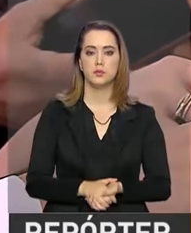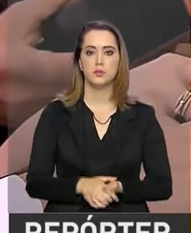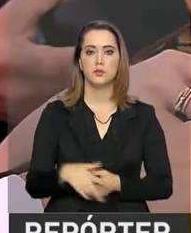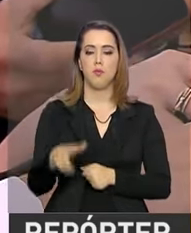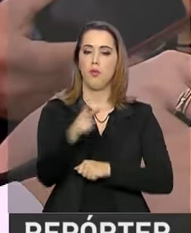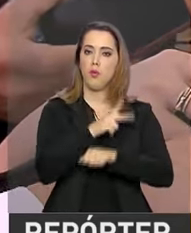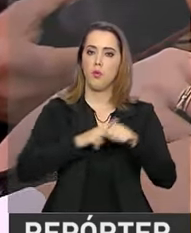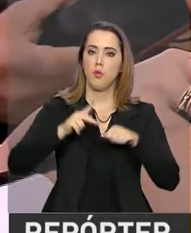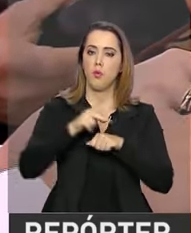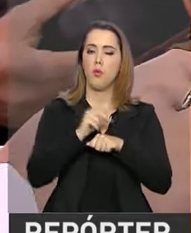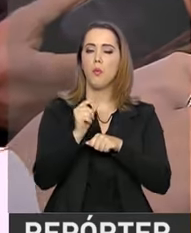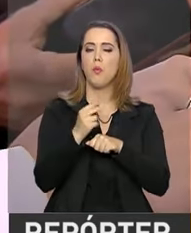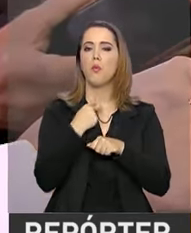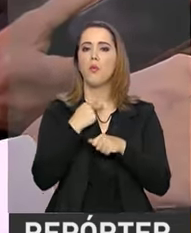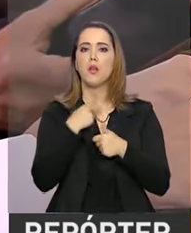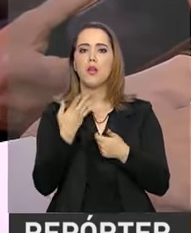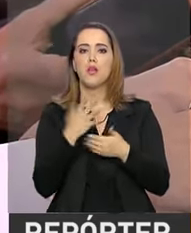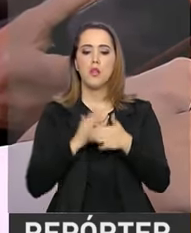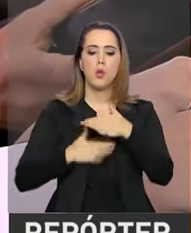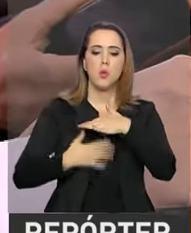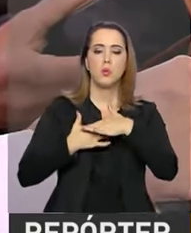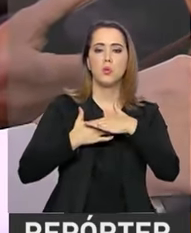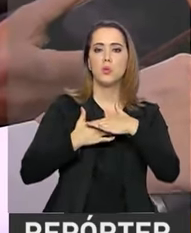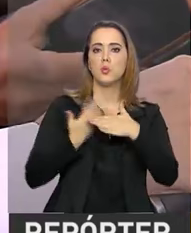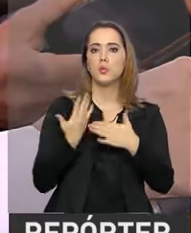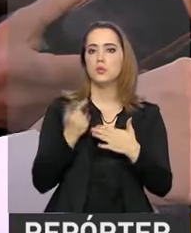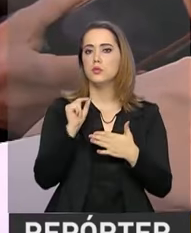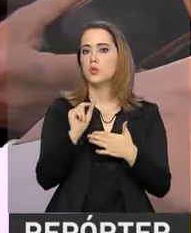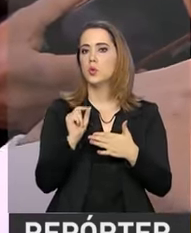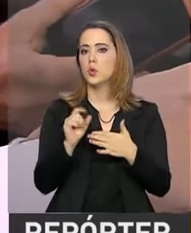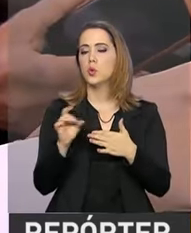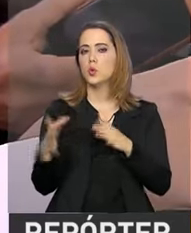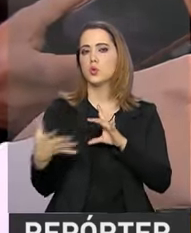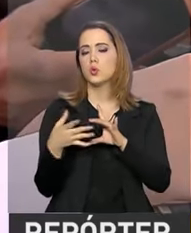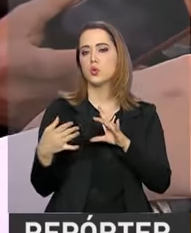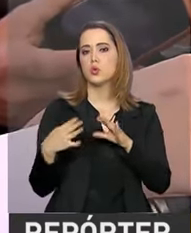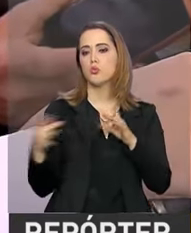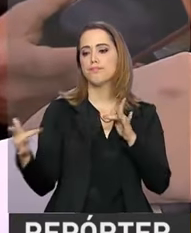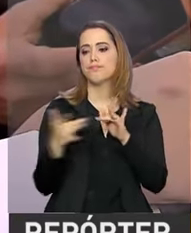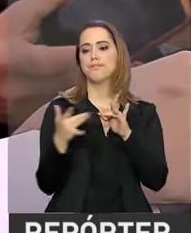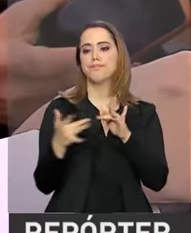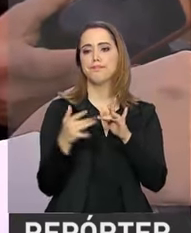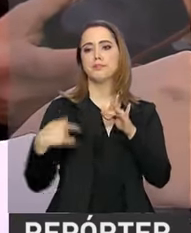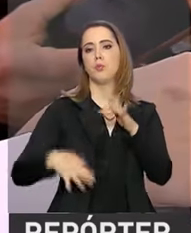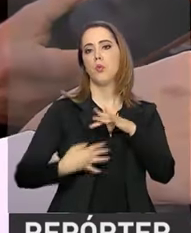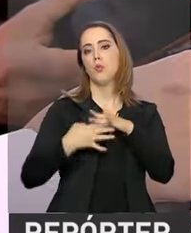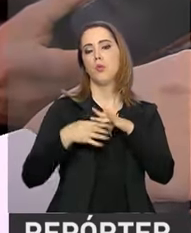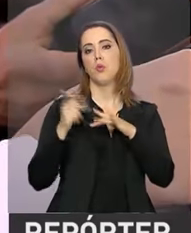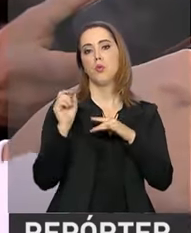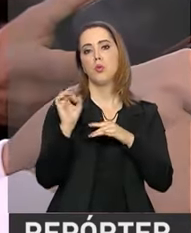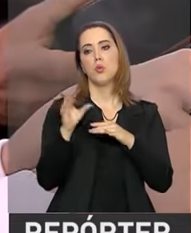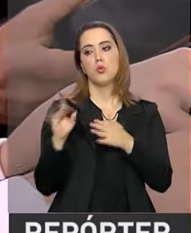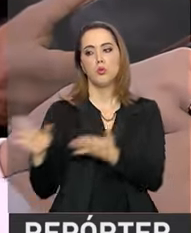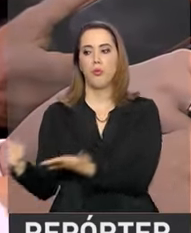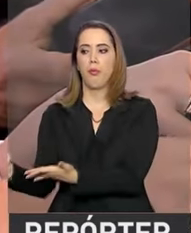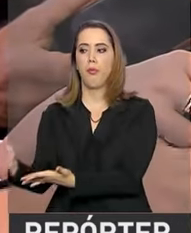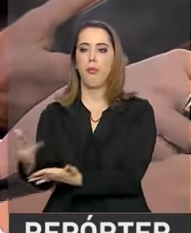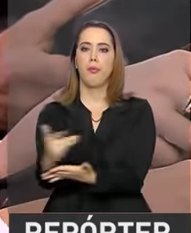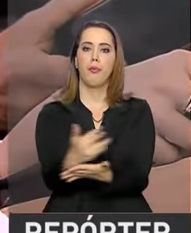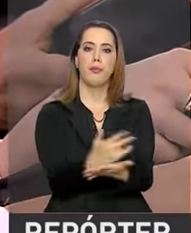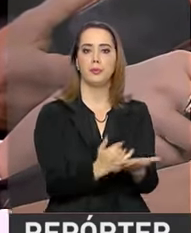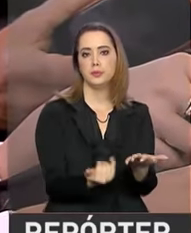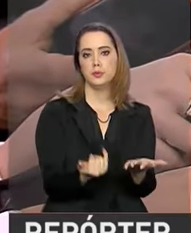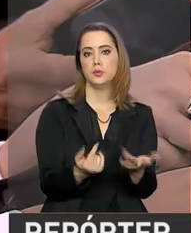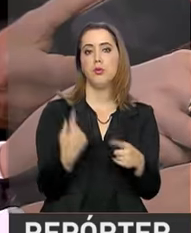acho o seu o seu limite de gastos a não pode ficar vinculado à questão é da arrecadação porque